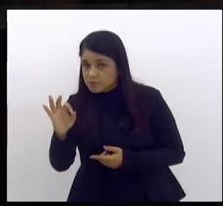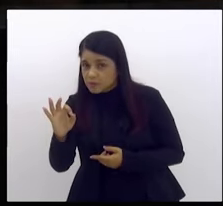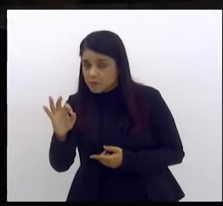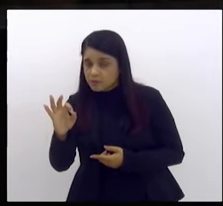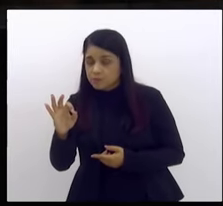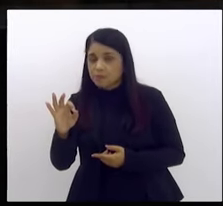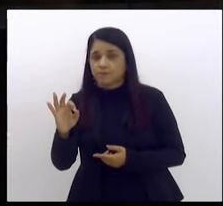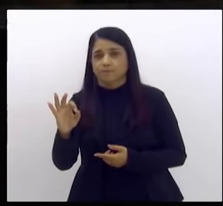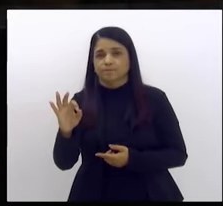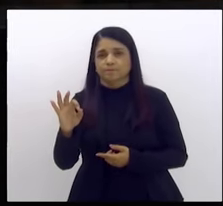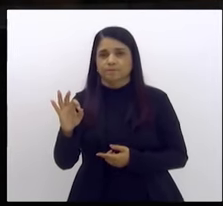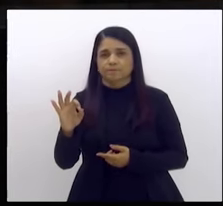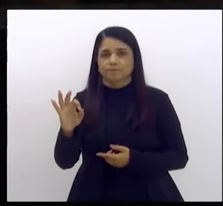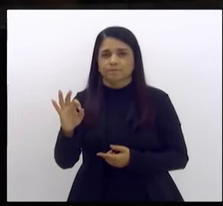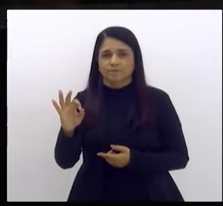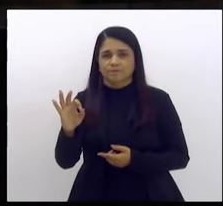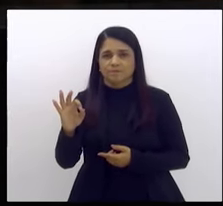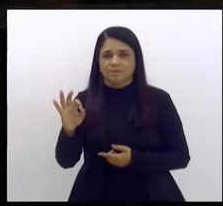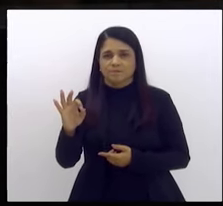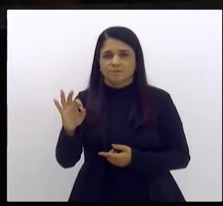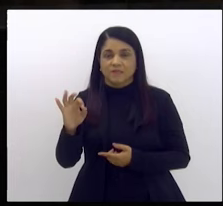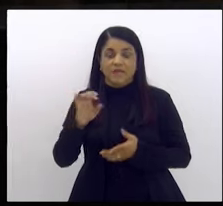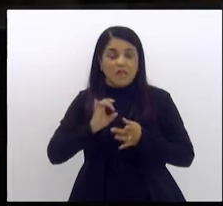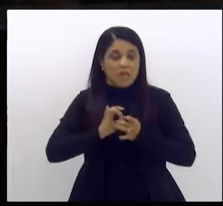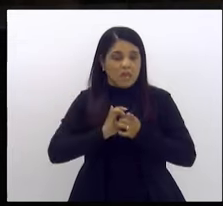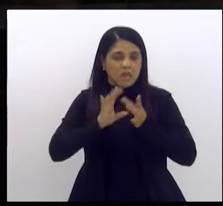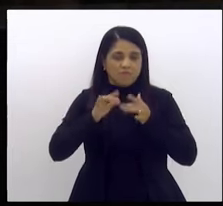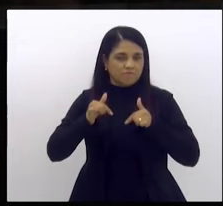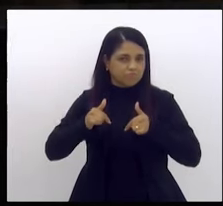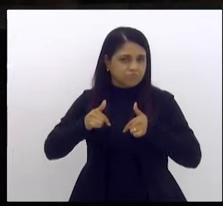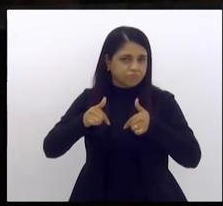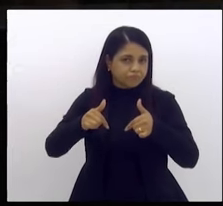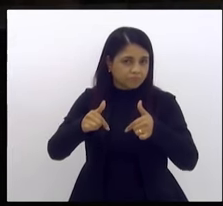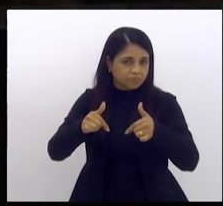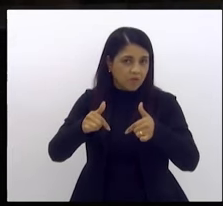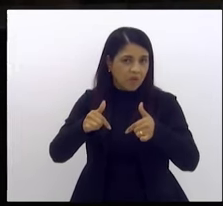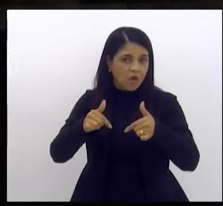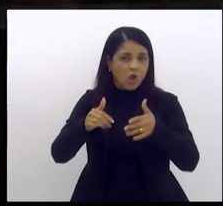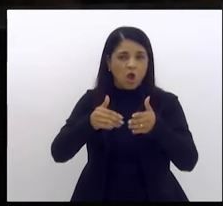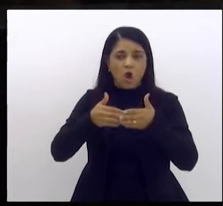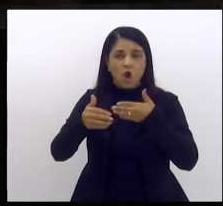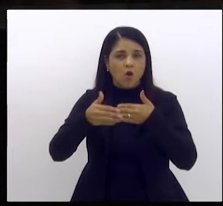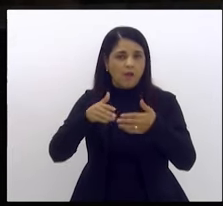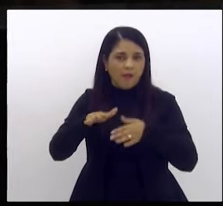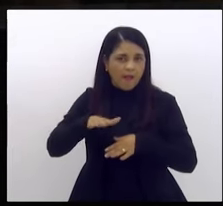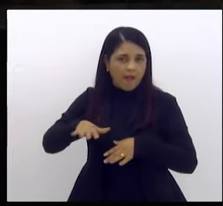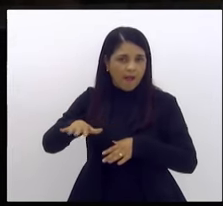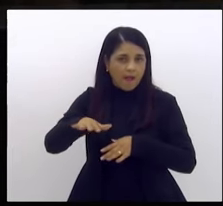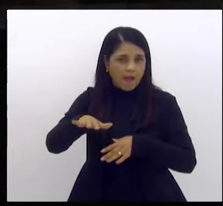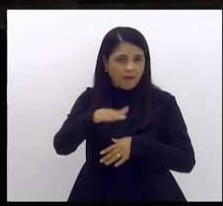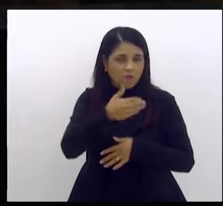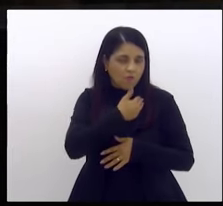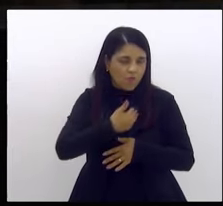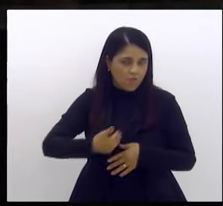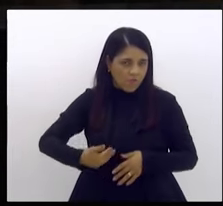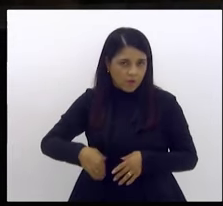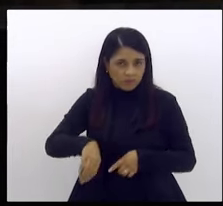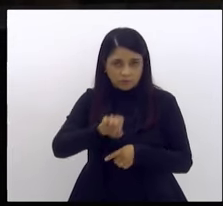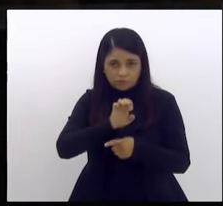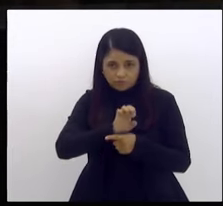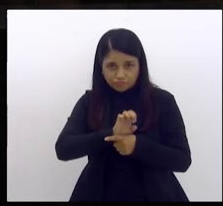mais 30, é de livre iniciativa para qualquer área do governo do